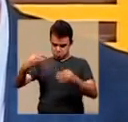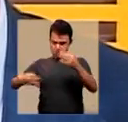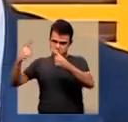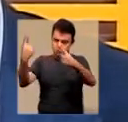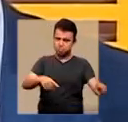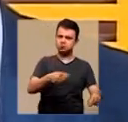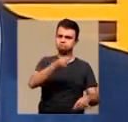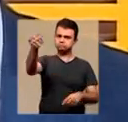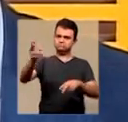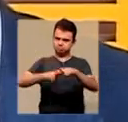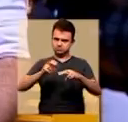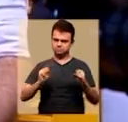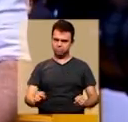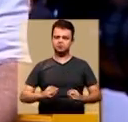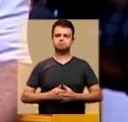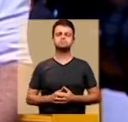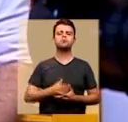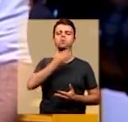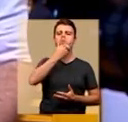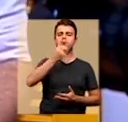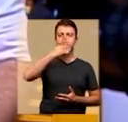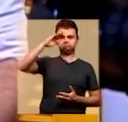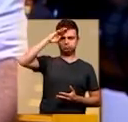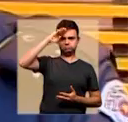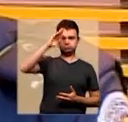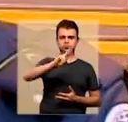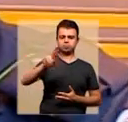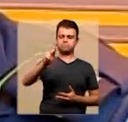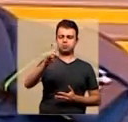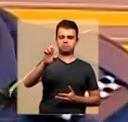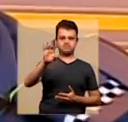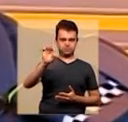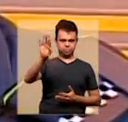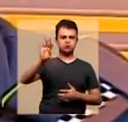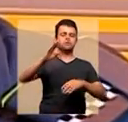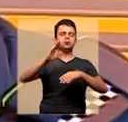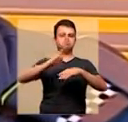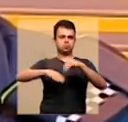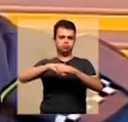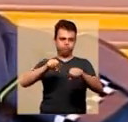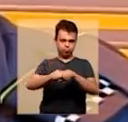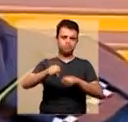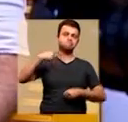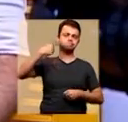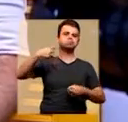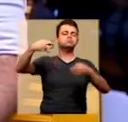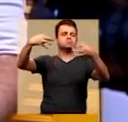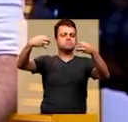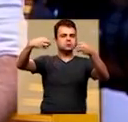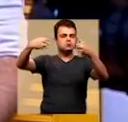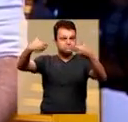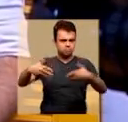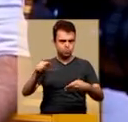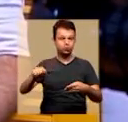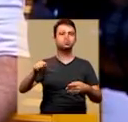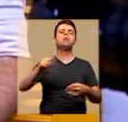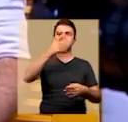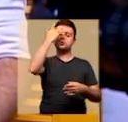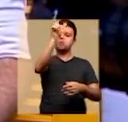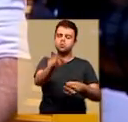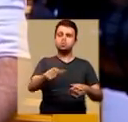preso e condenado. O policial militar e professor de Direito, Herbert Luiz da Costa, fala da necessidade